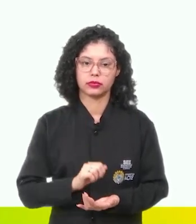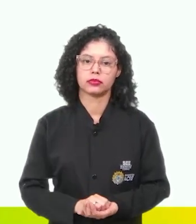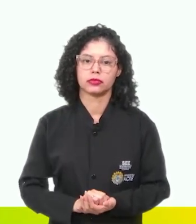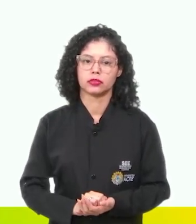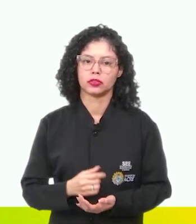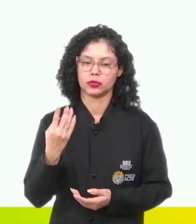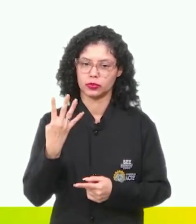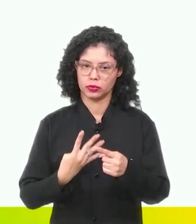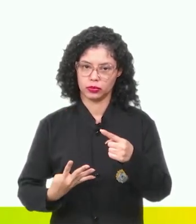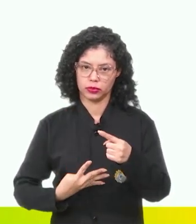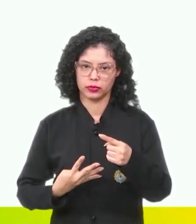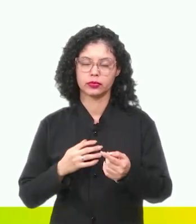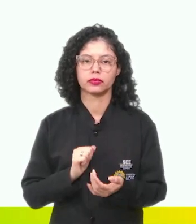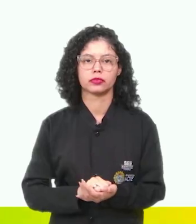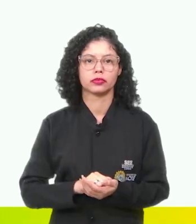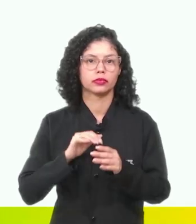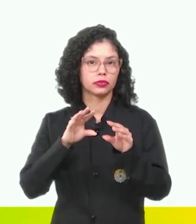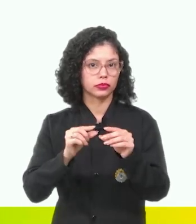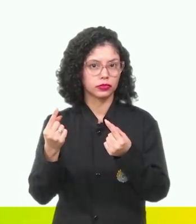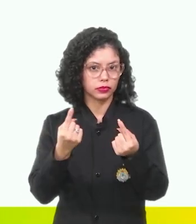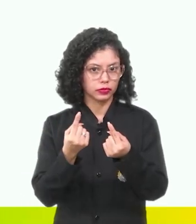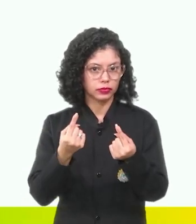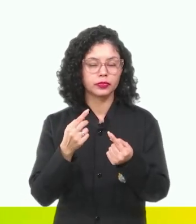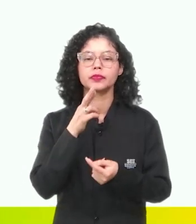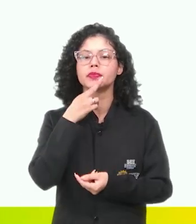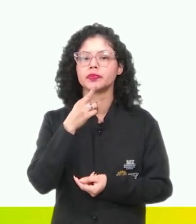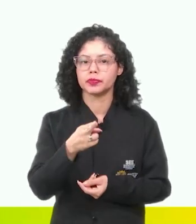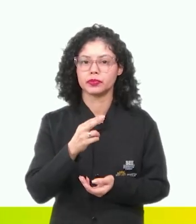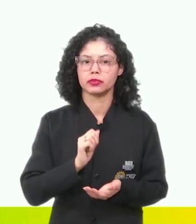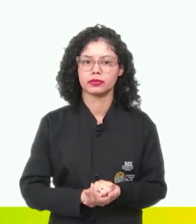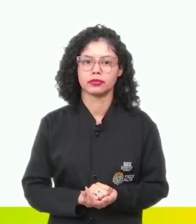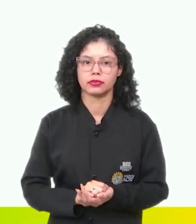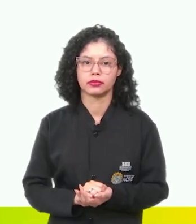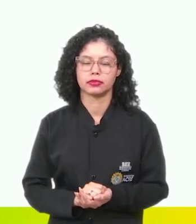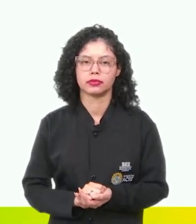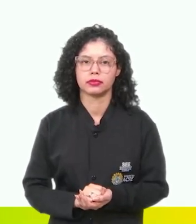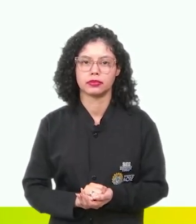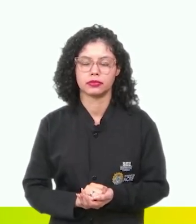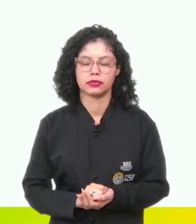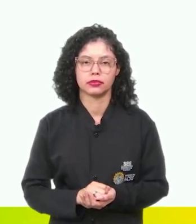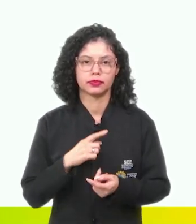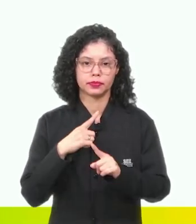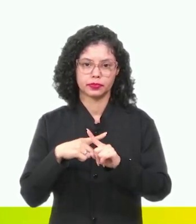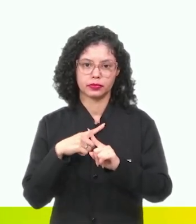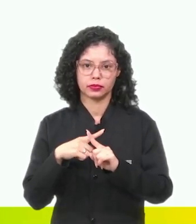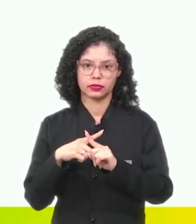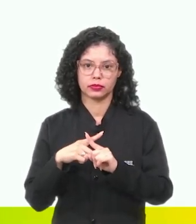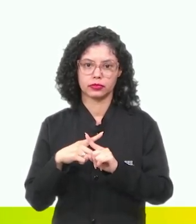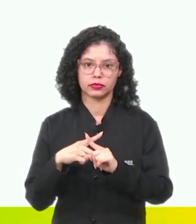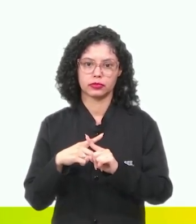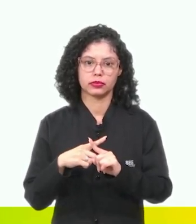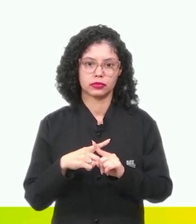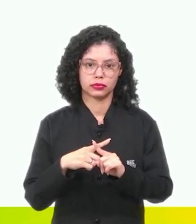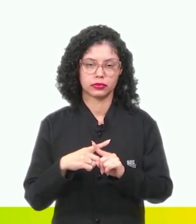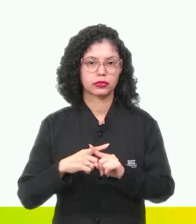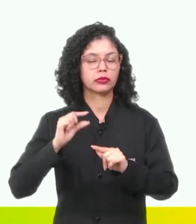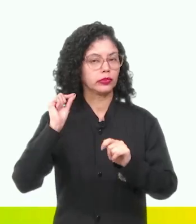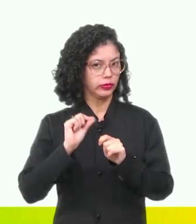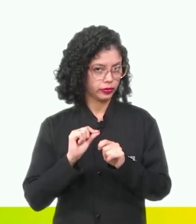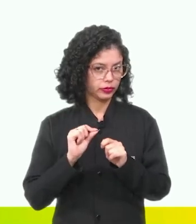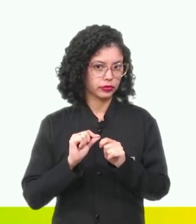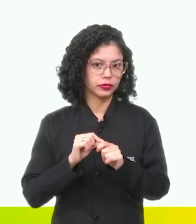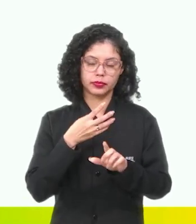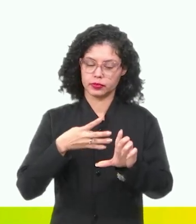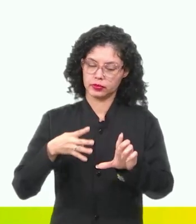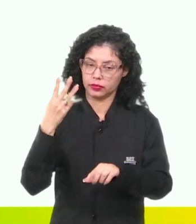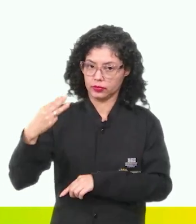4. Então, eu vou pegar esses resultados, 1 por 4, vezes 1 por 4. E vou fazer a